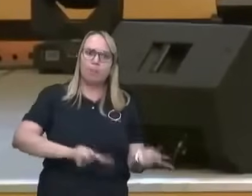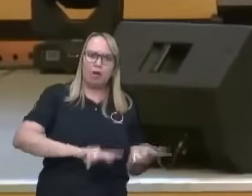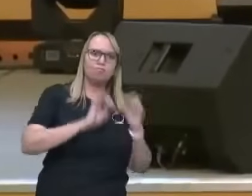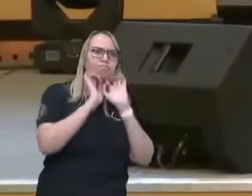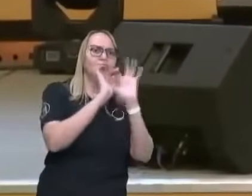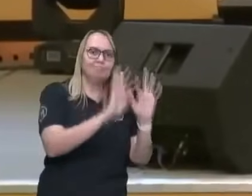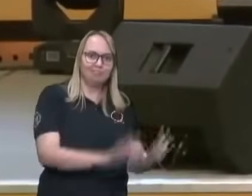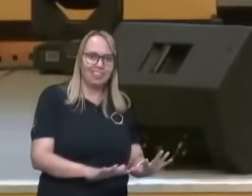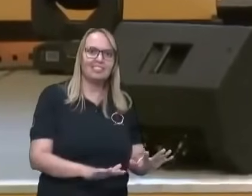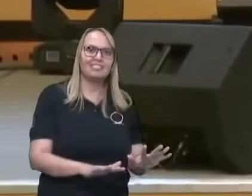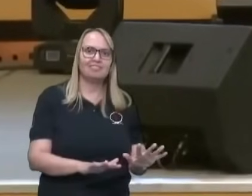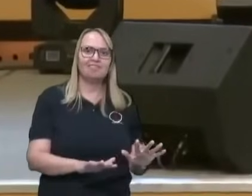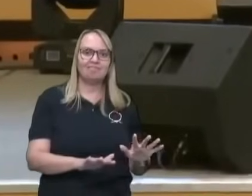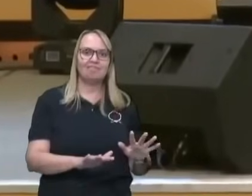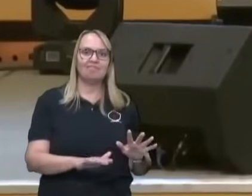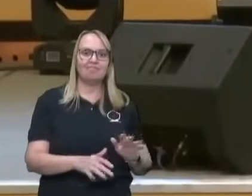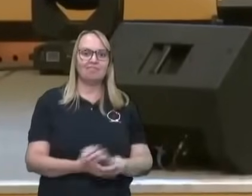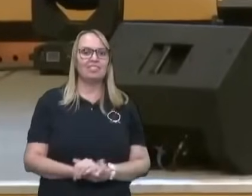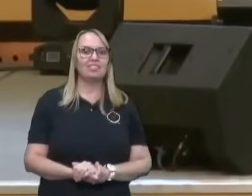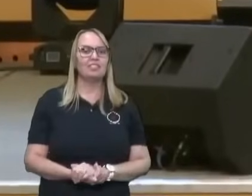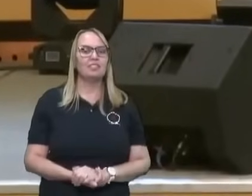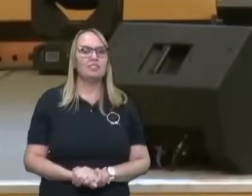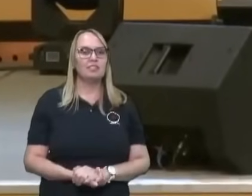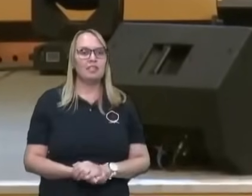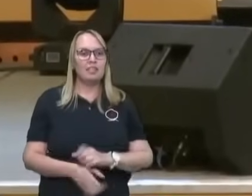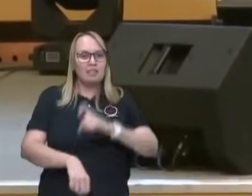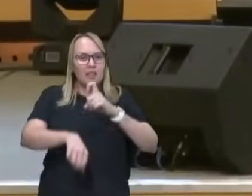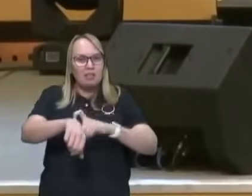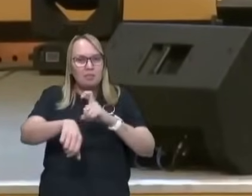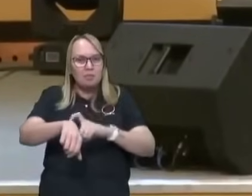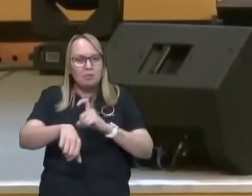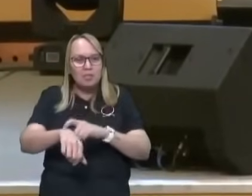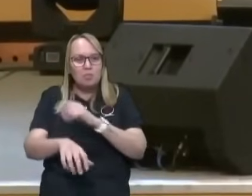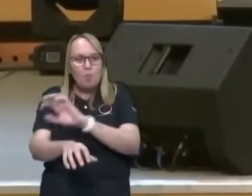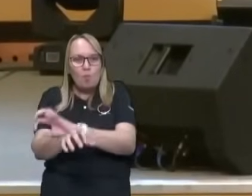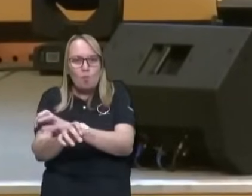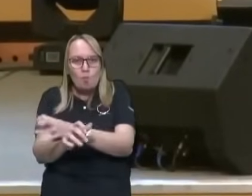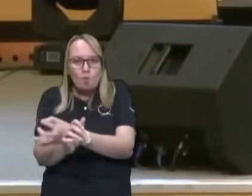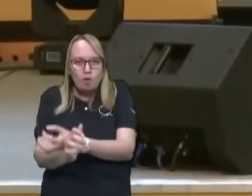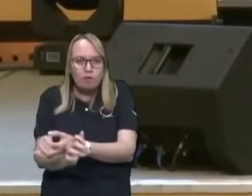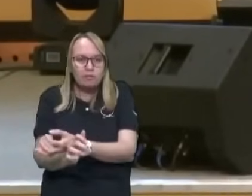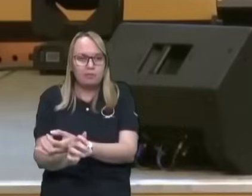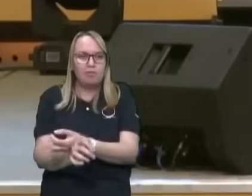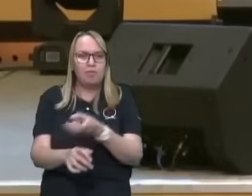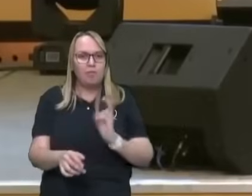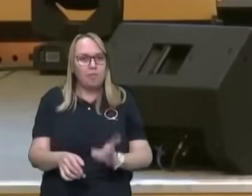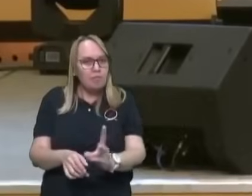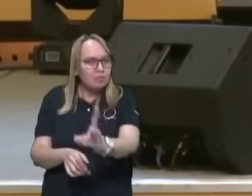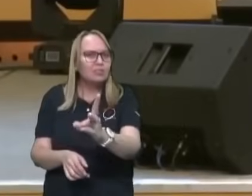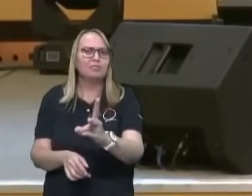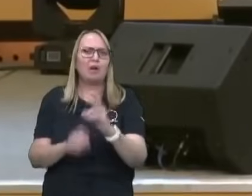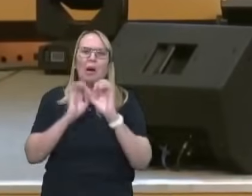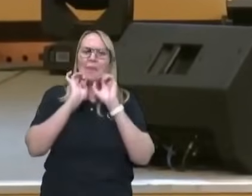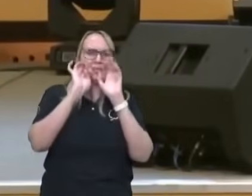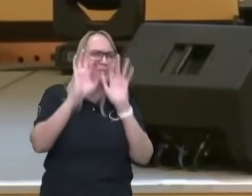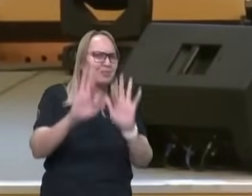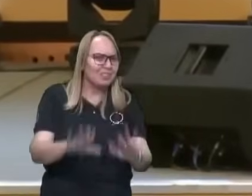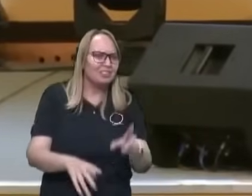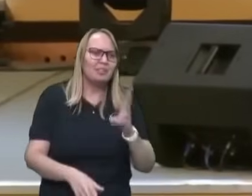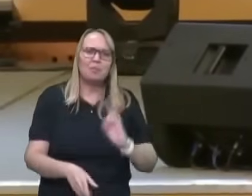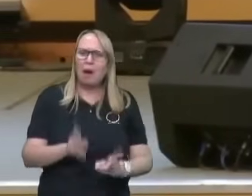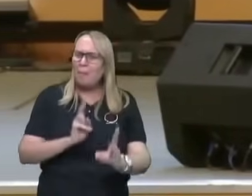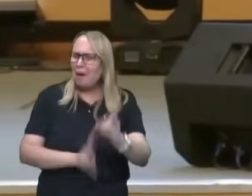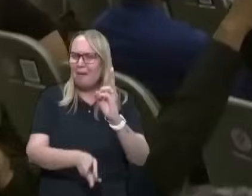isso é você. No ano da sequidão, não deixa de dar frutos. Você é bênção